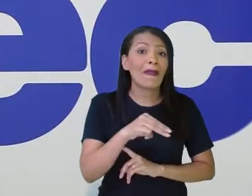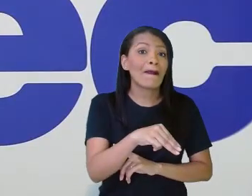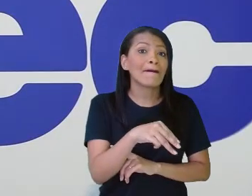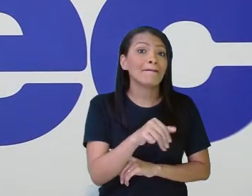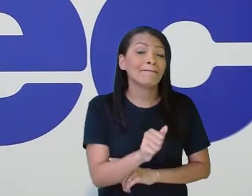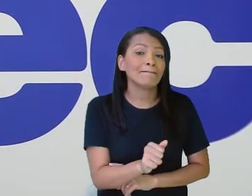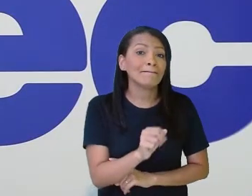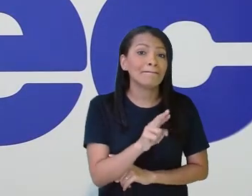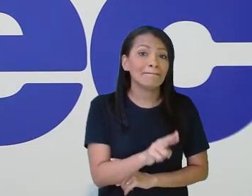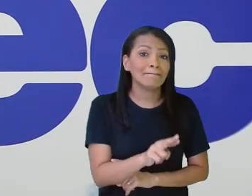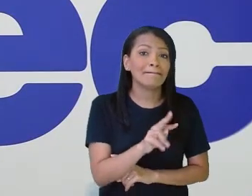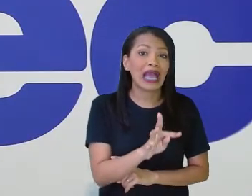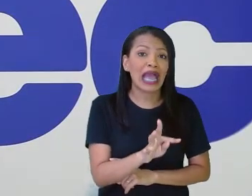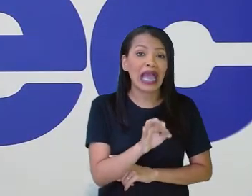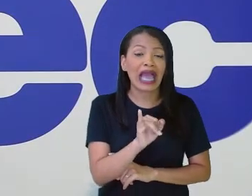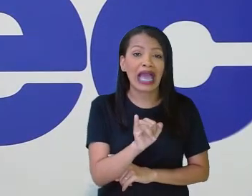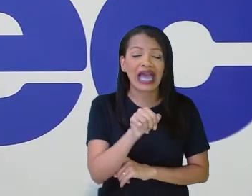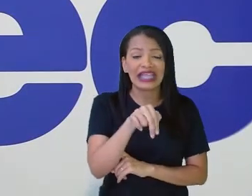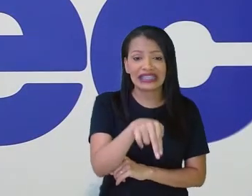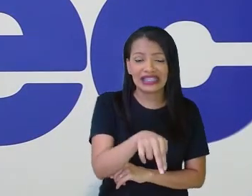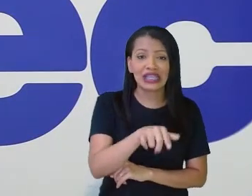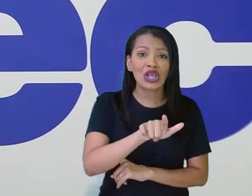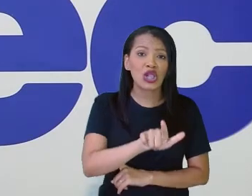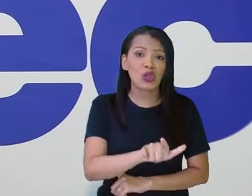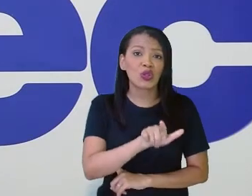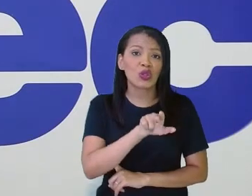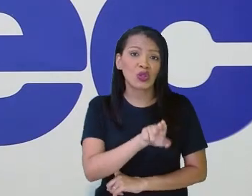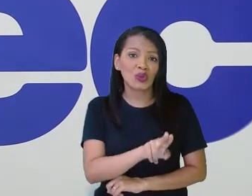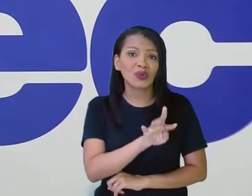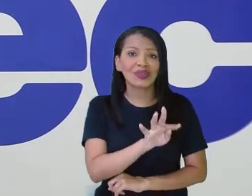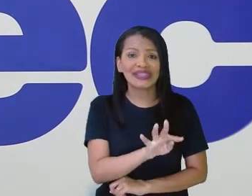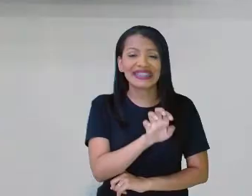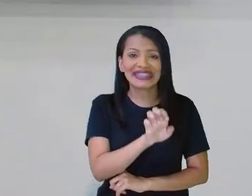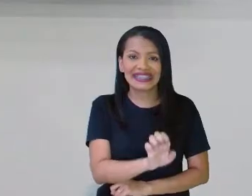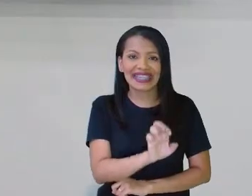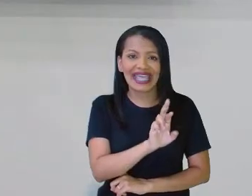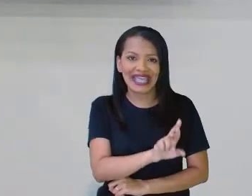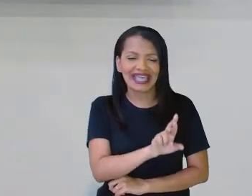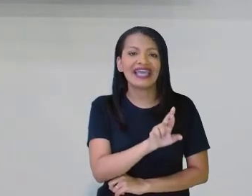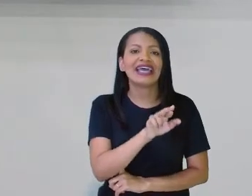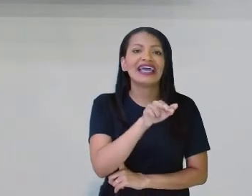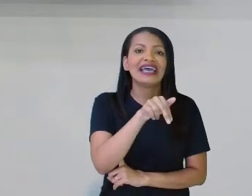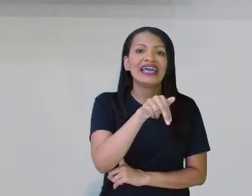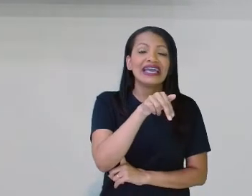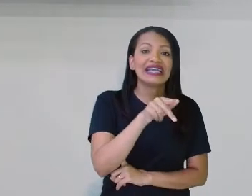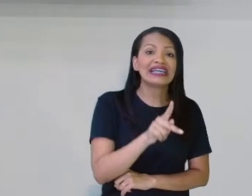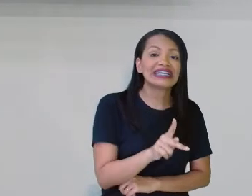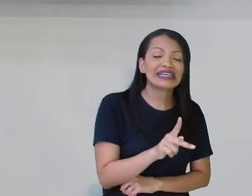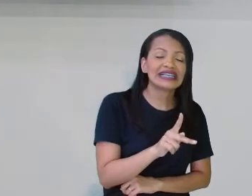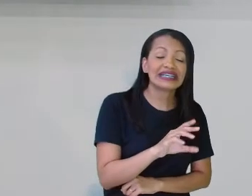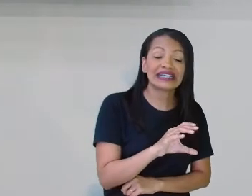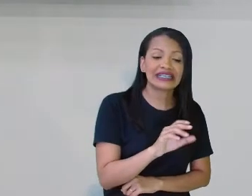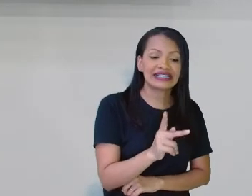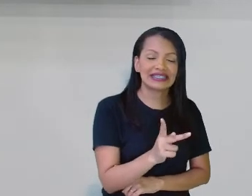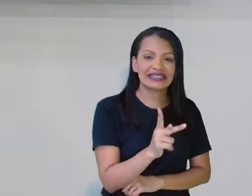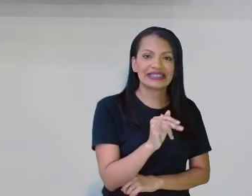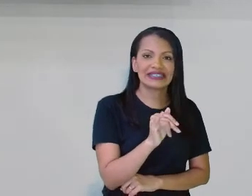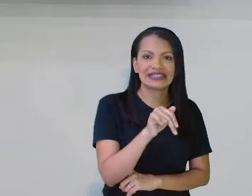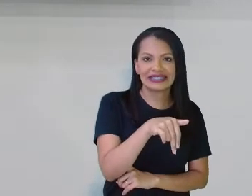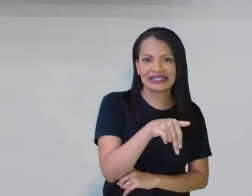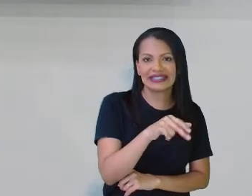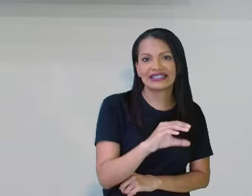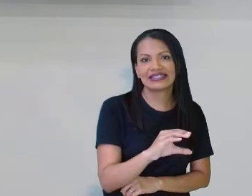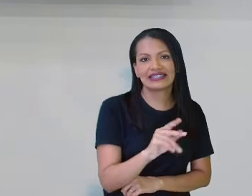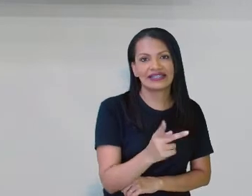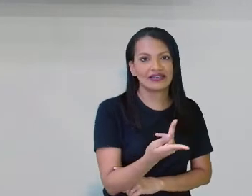Esse Martin Luther King, minha gente, ele é famosérrimo, viu? Porque cada dia que a professora Márcia chega